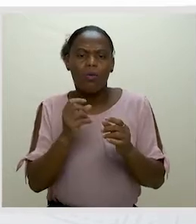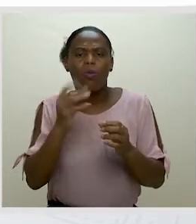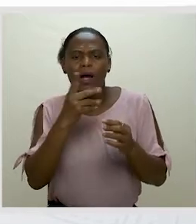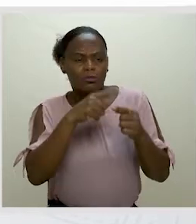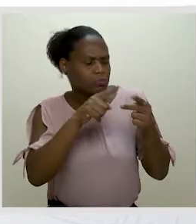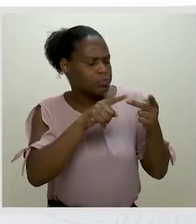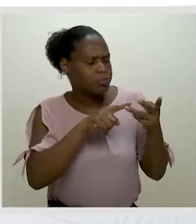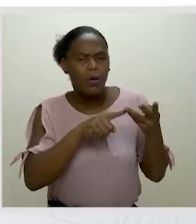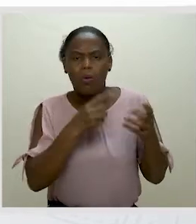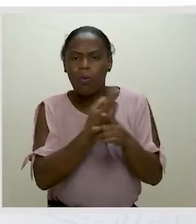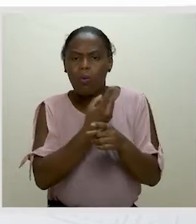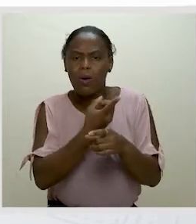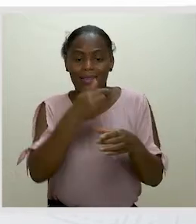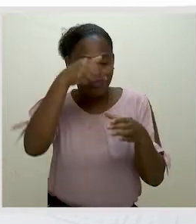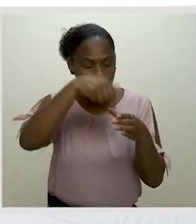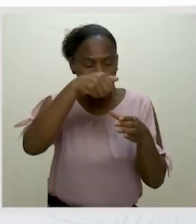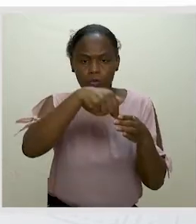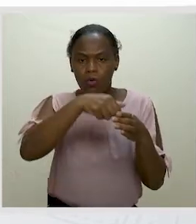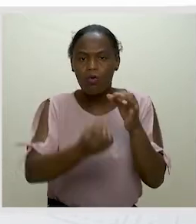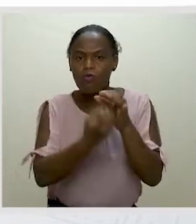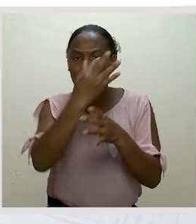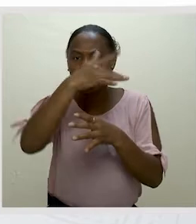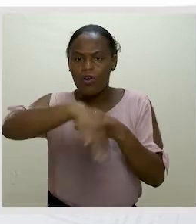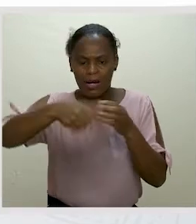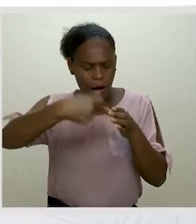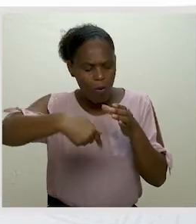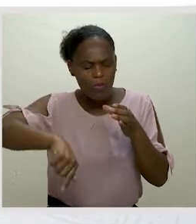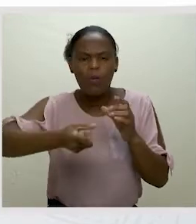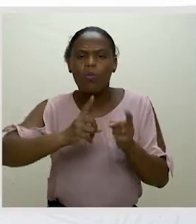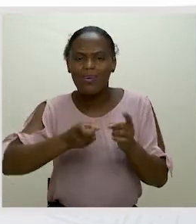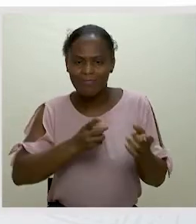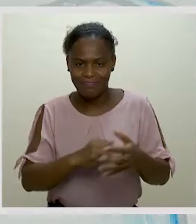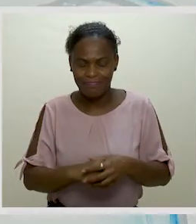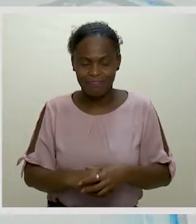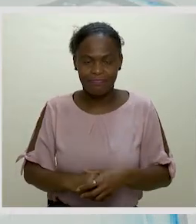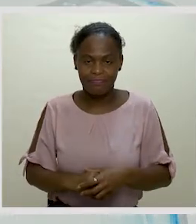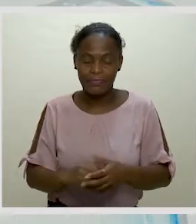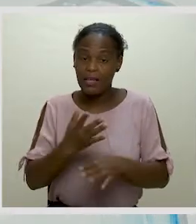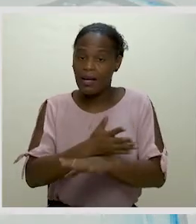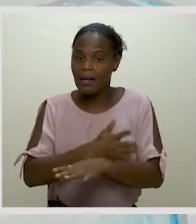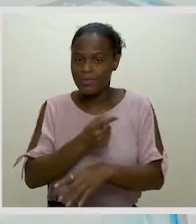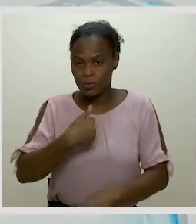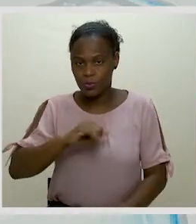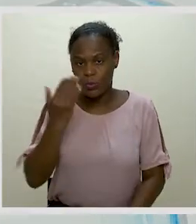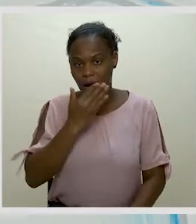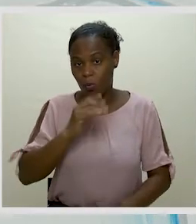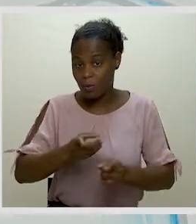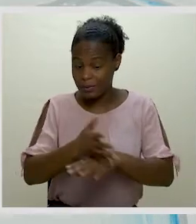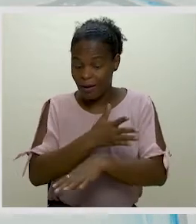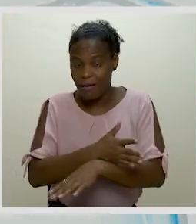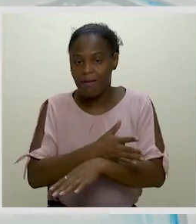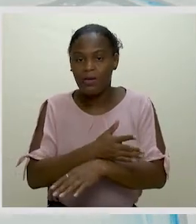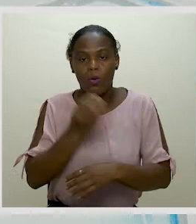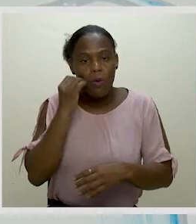quais são os constituintes, quais são as partes que um vulcão apresenta. Antes de começar a nossa